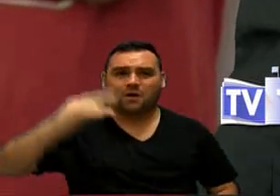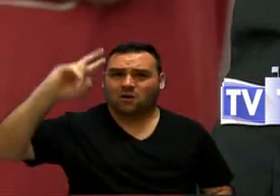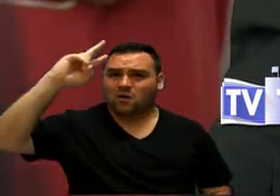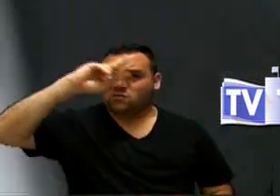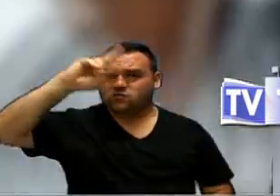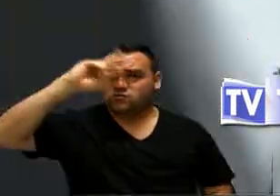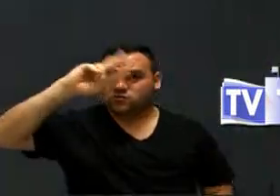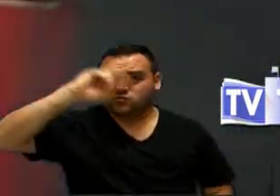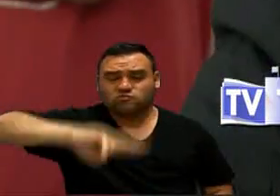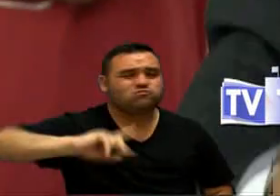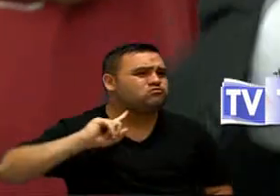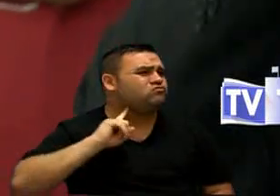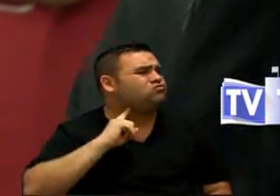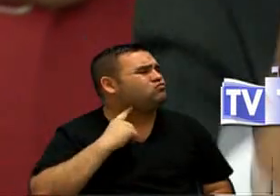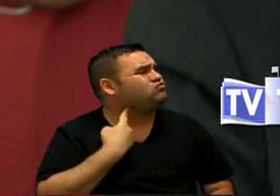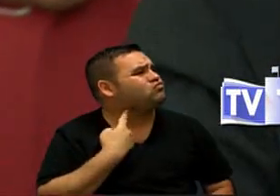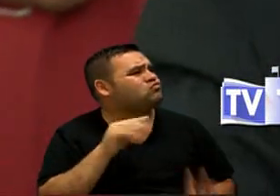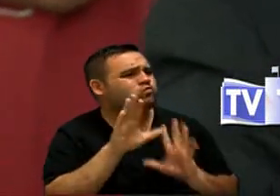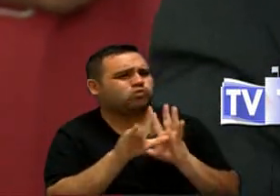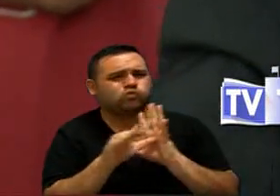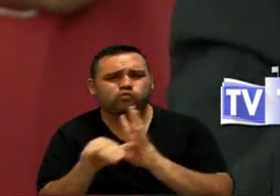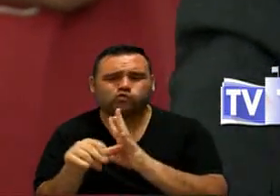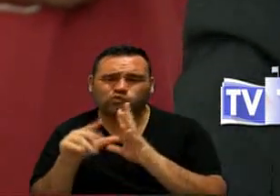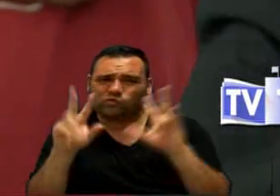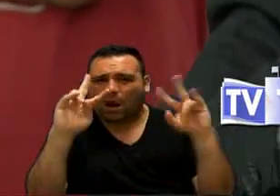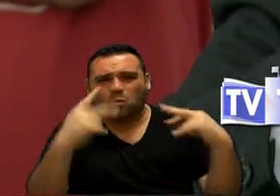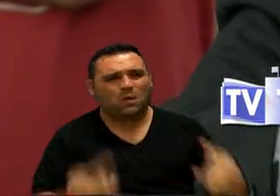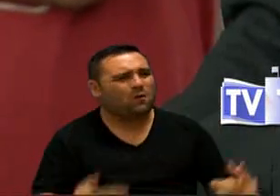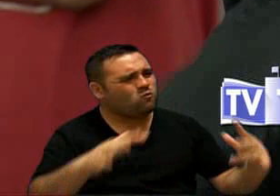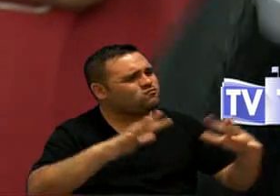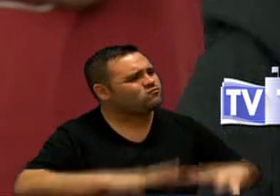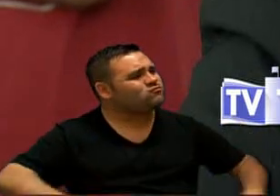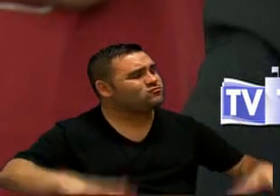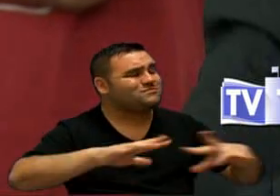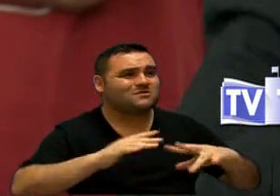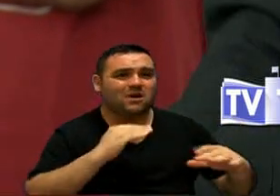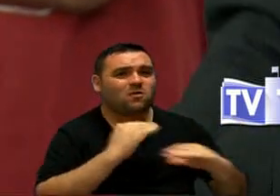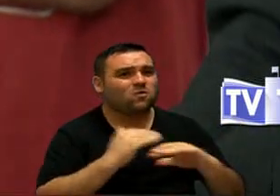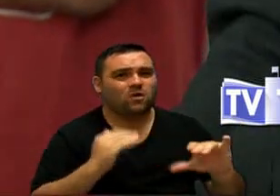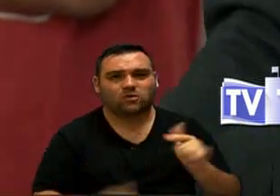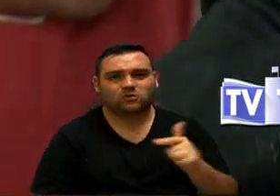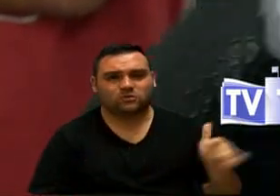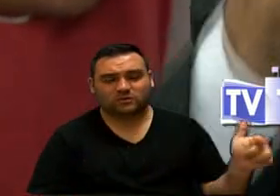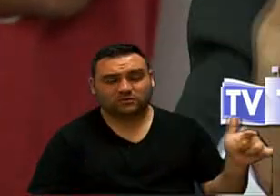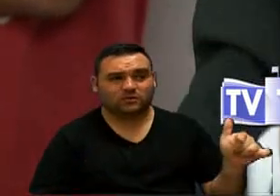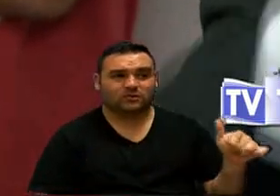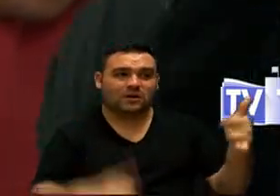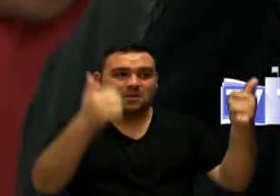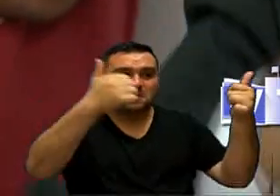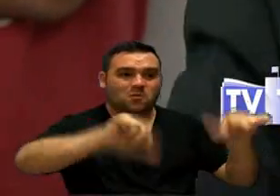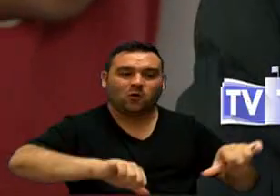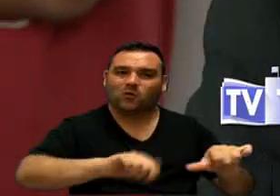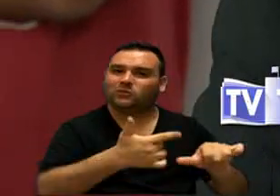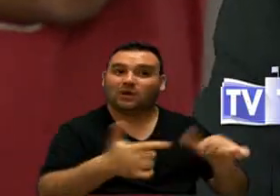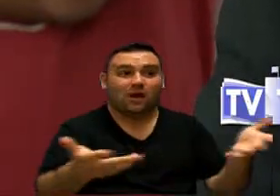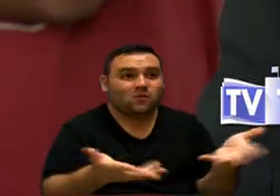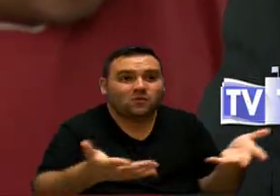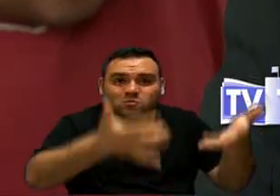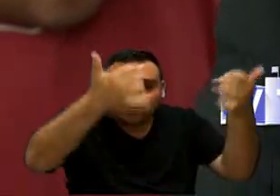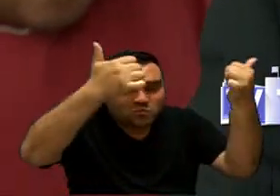história de corrupção da humanidade. Nunca teve igual e nem pior. Essa é a